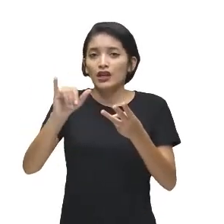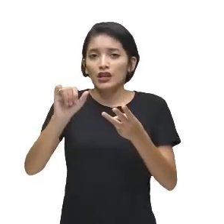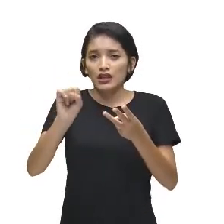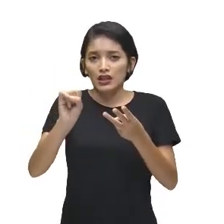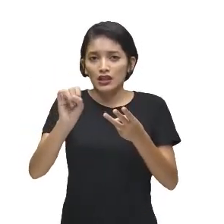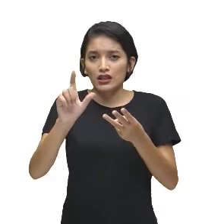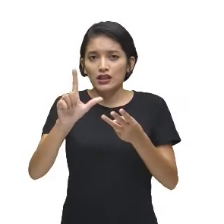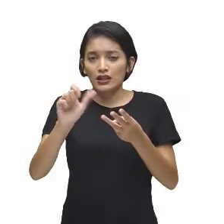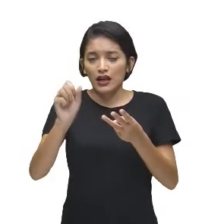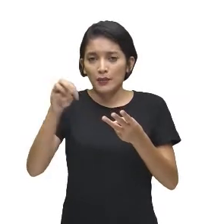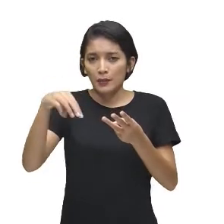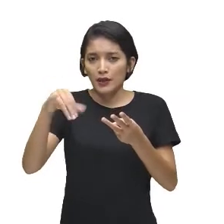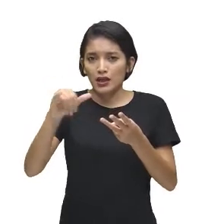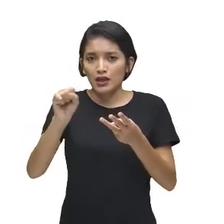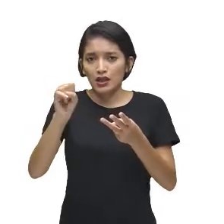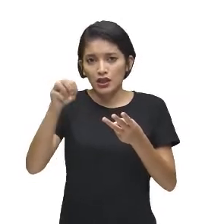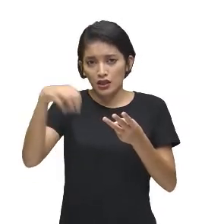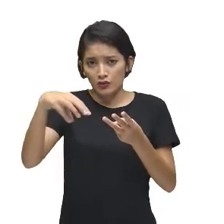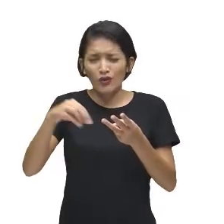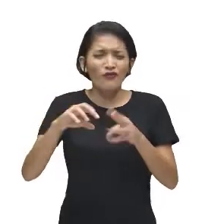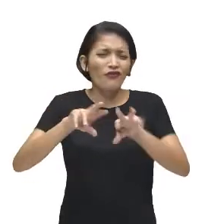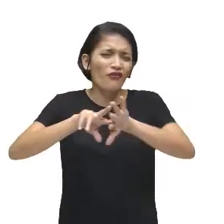do Alcorão, né?